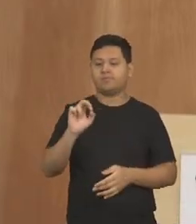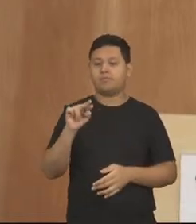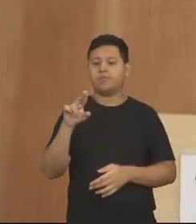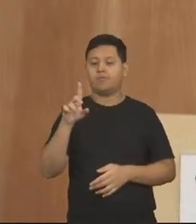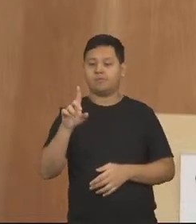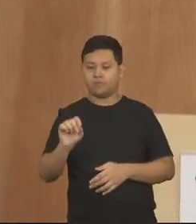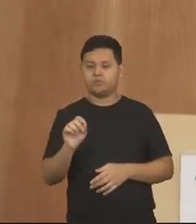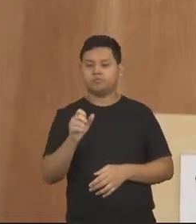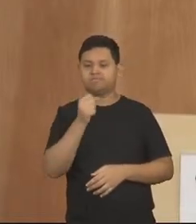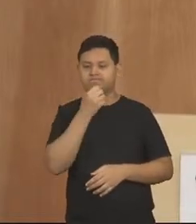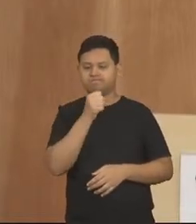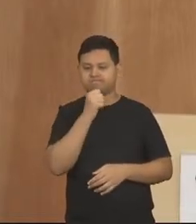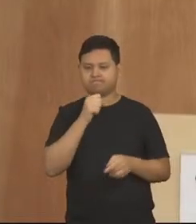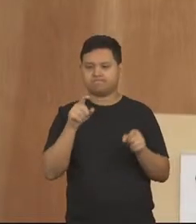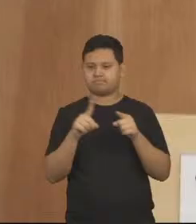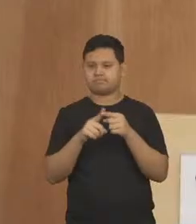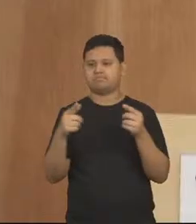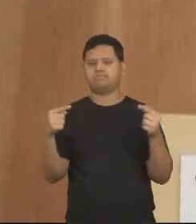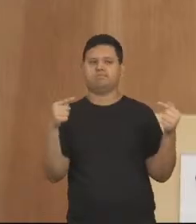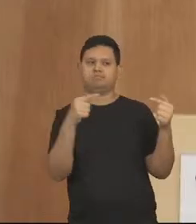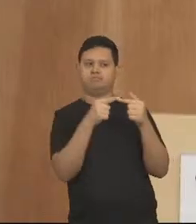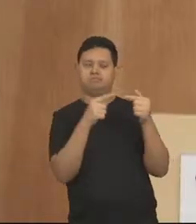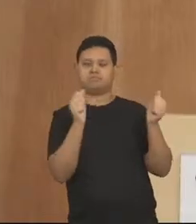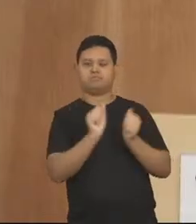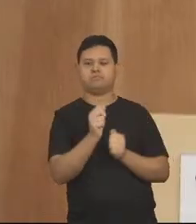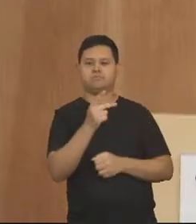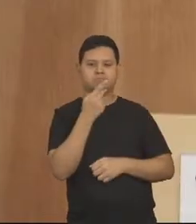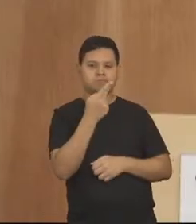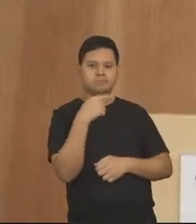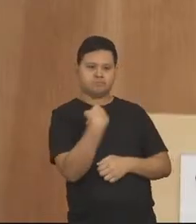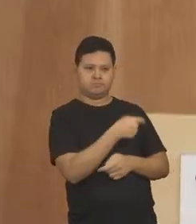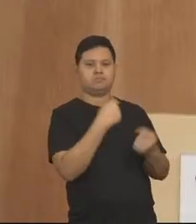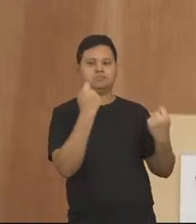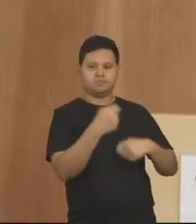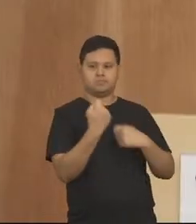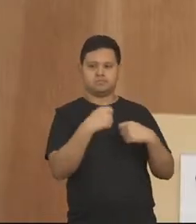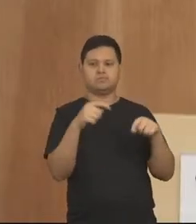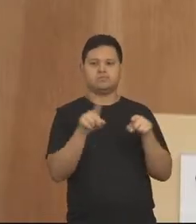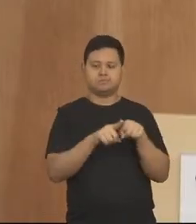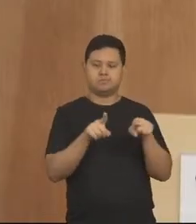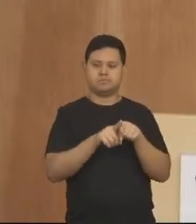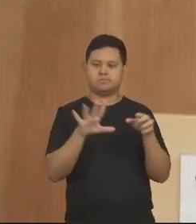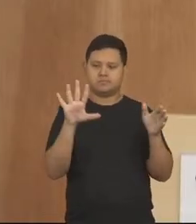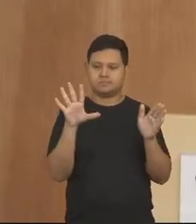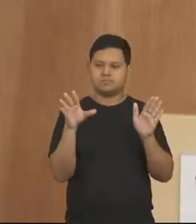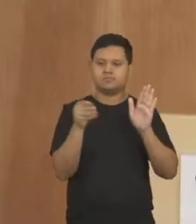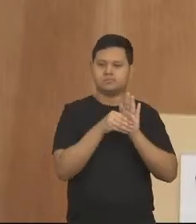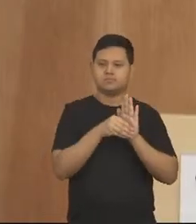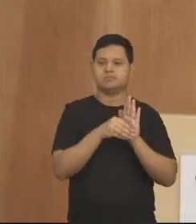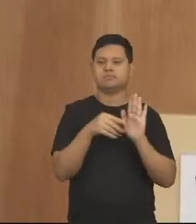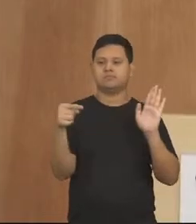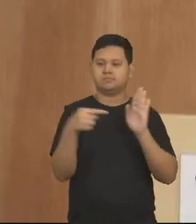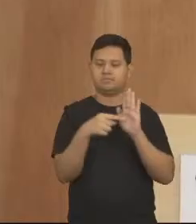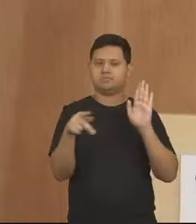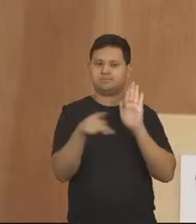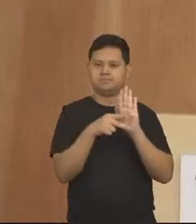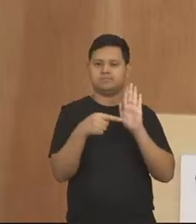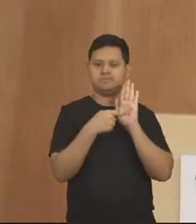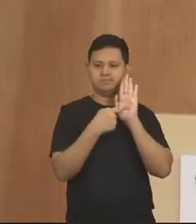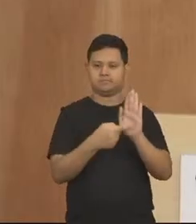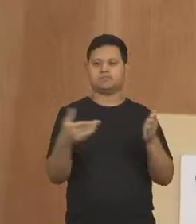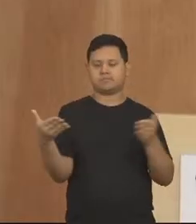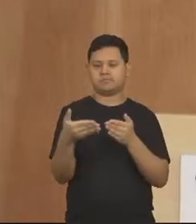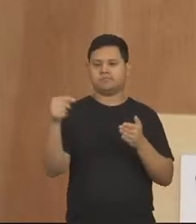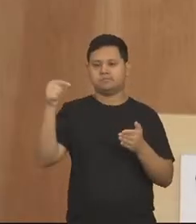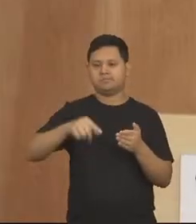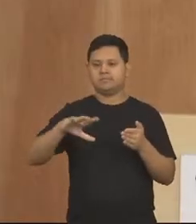com o Conselho, e aí eu falei, não, a gente precisa também colocar isso nesse projeto que está vindo